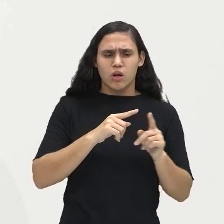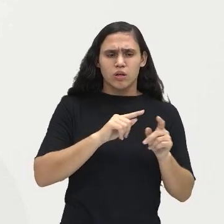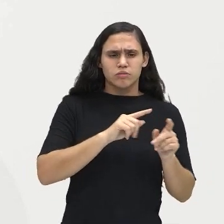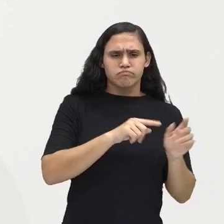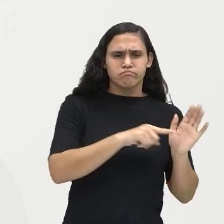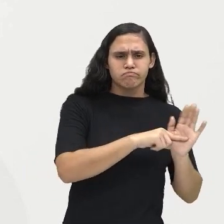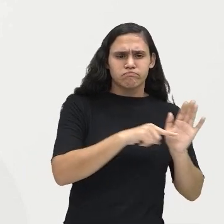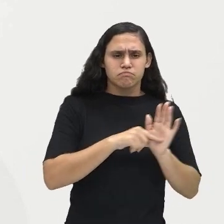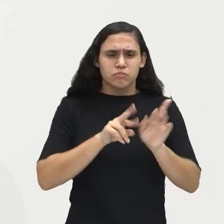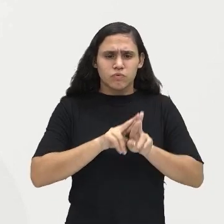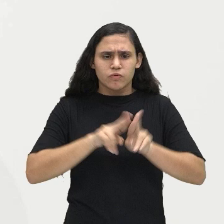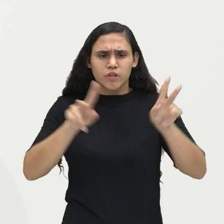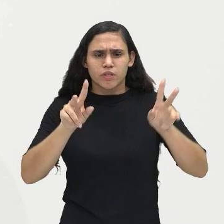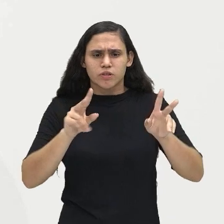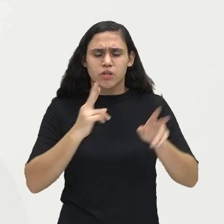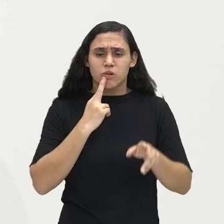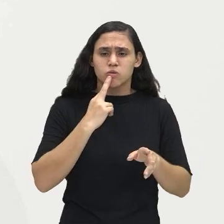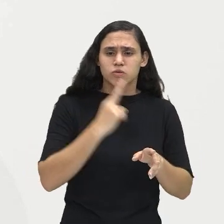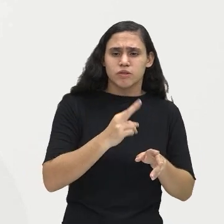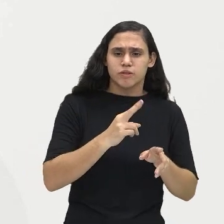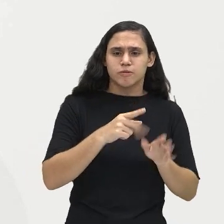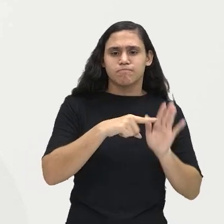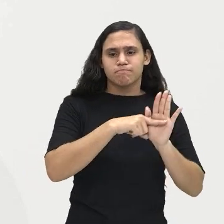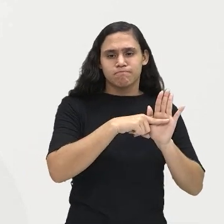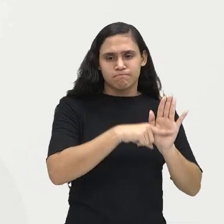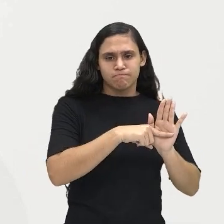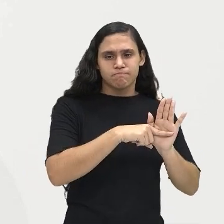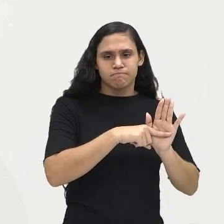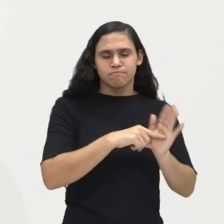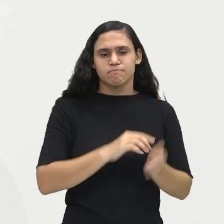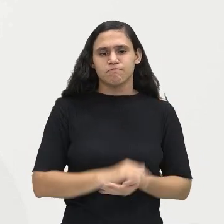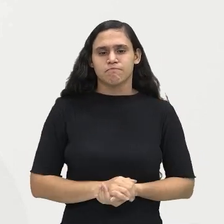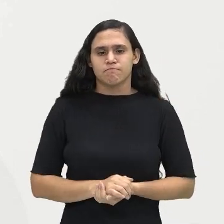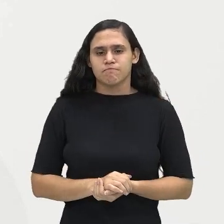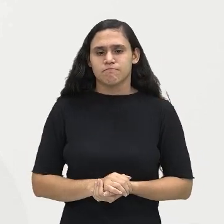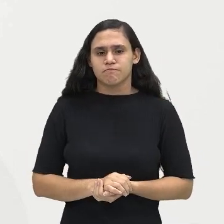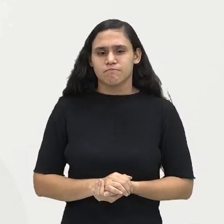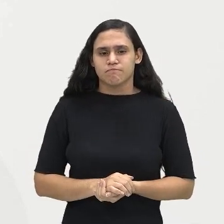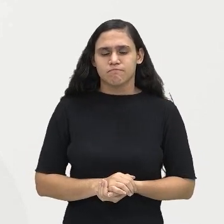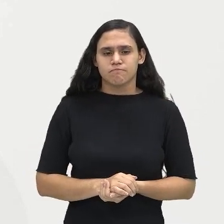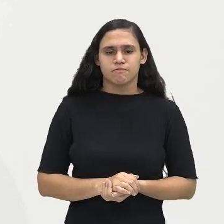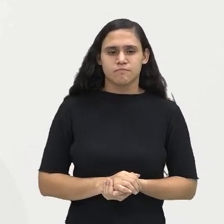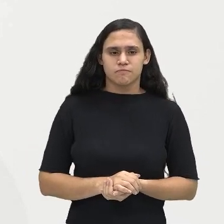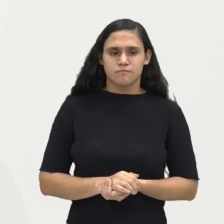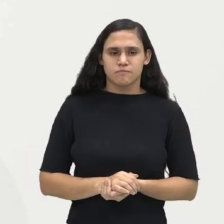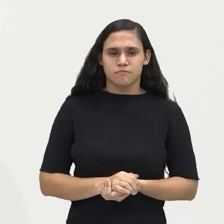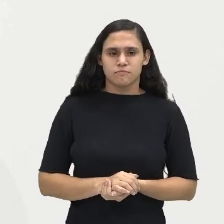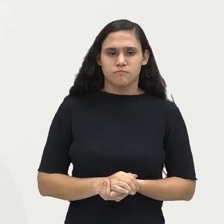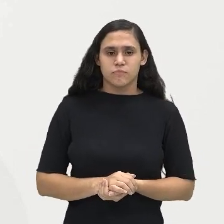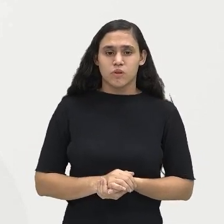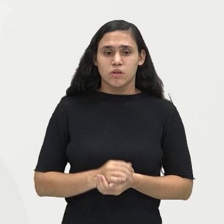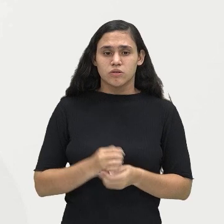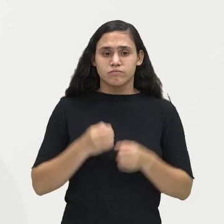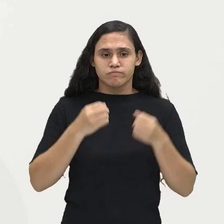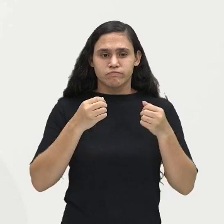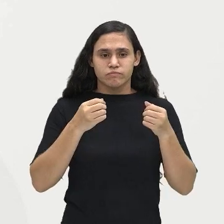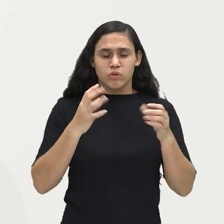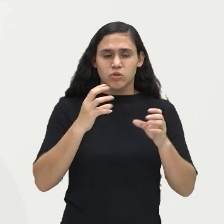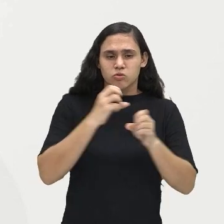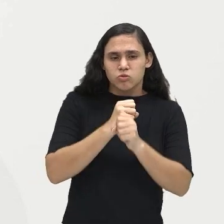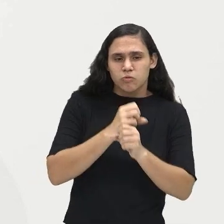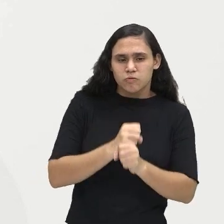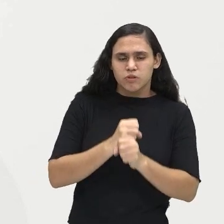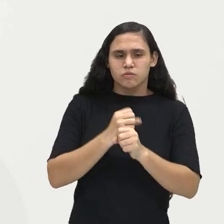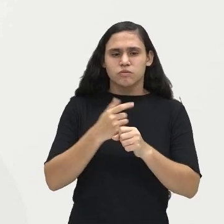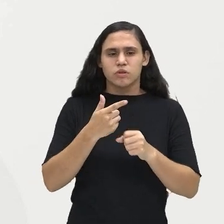resultado negativo. Está aqui ele, ó, negativo. E fazendo, então, a operação, menos 4 vezes